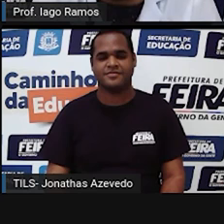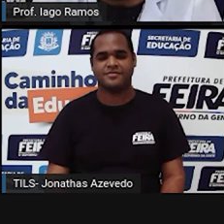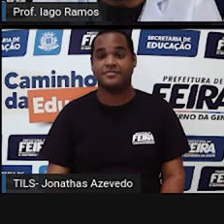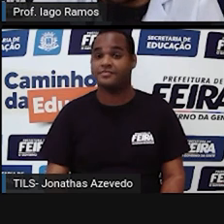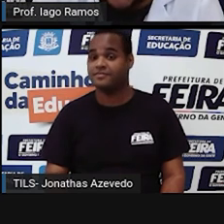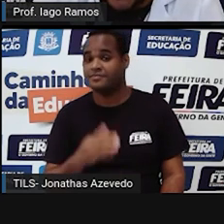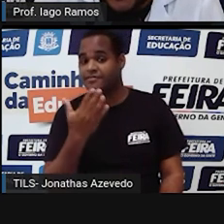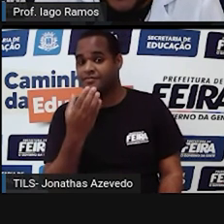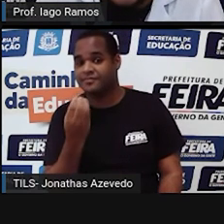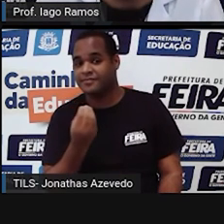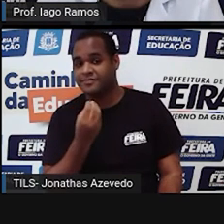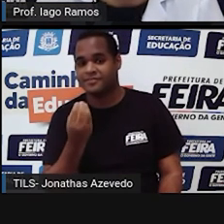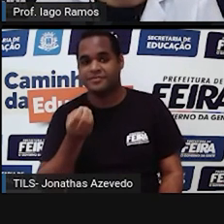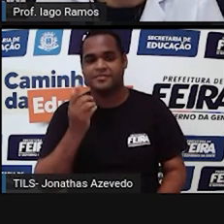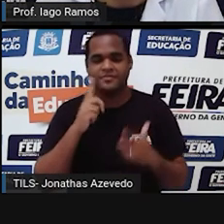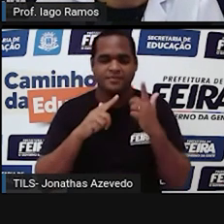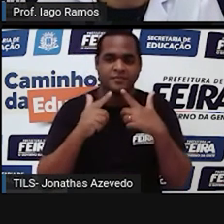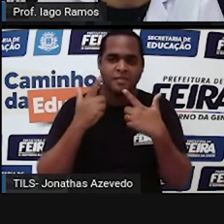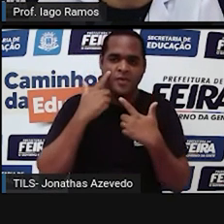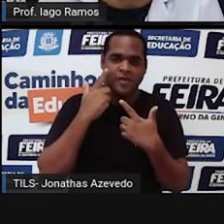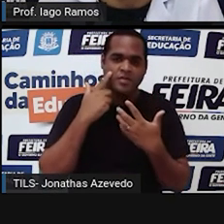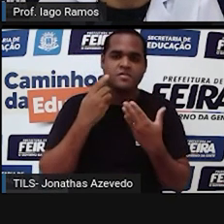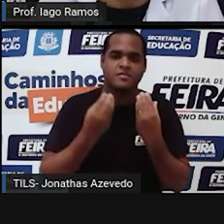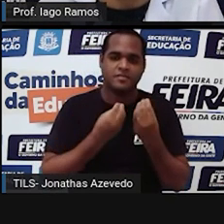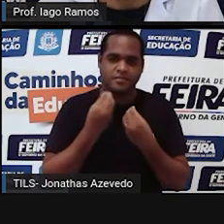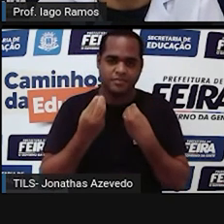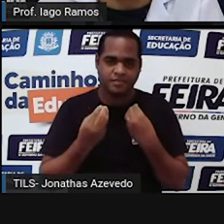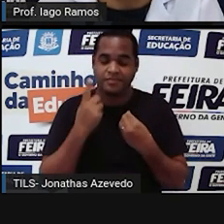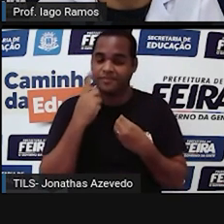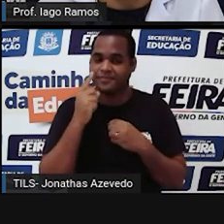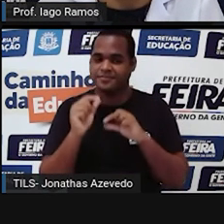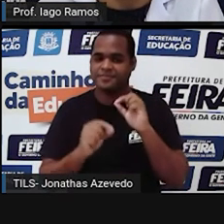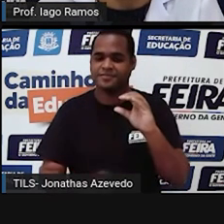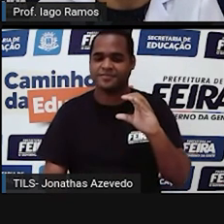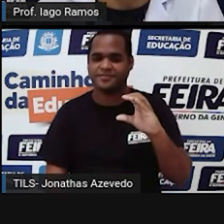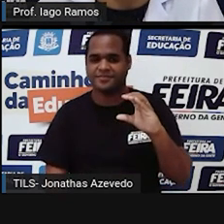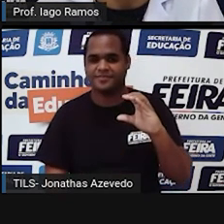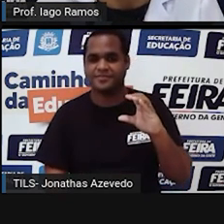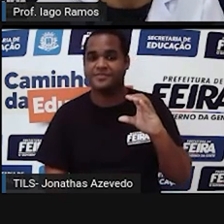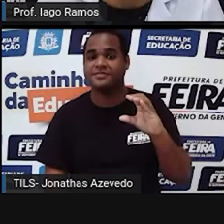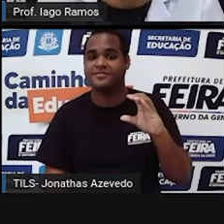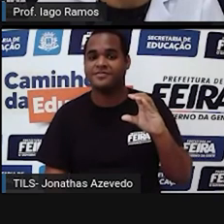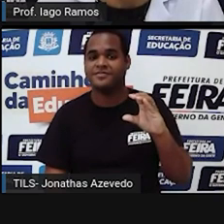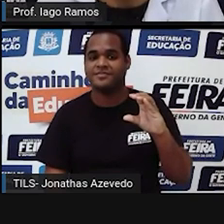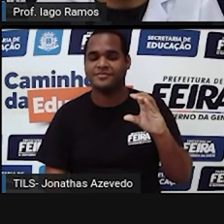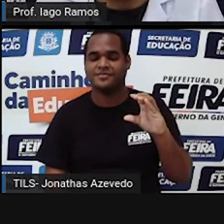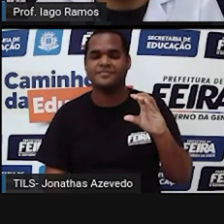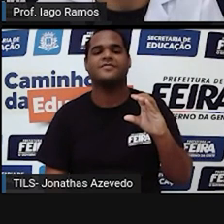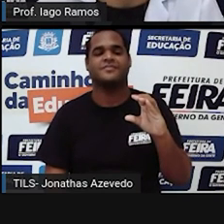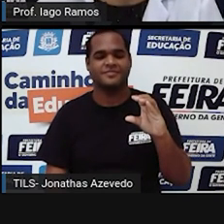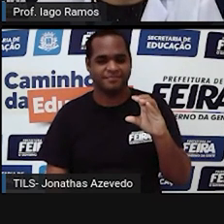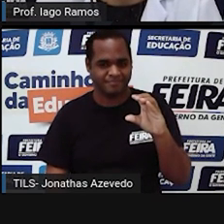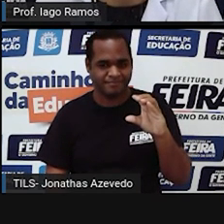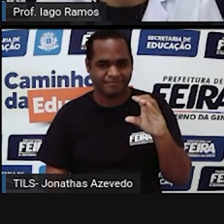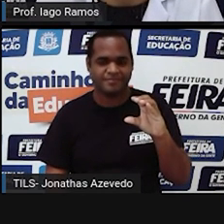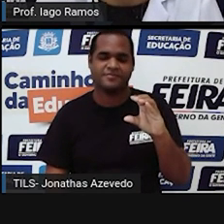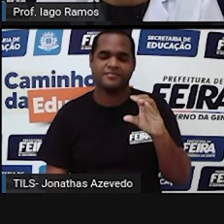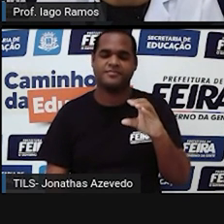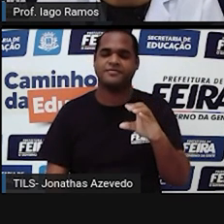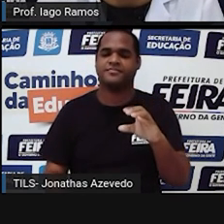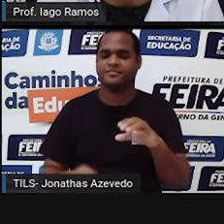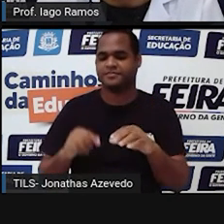E aí, vamos lá? Esse é o gráfico de setores. Pois